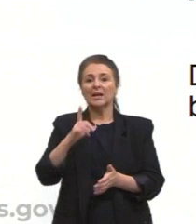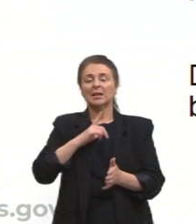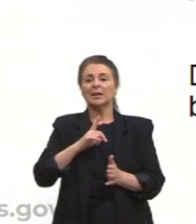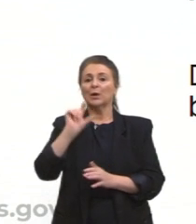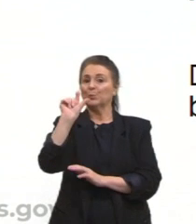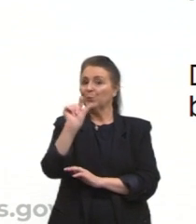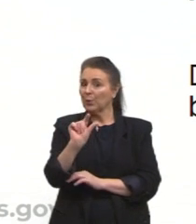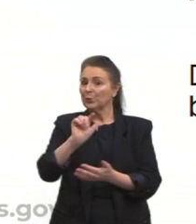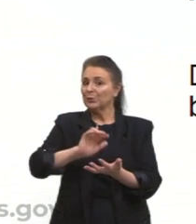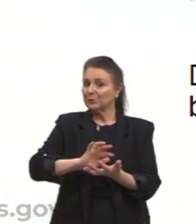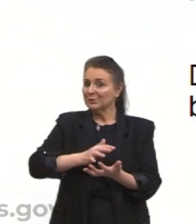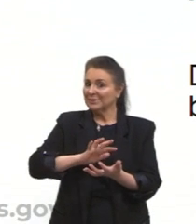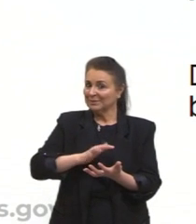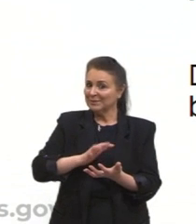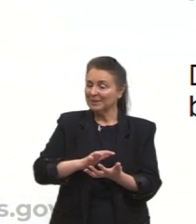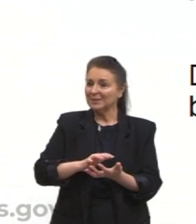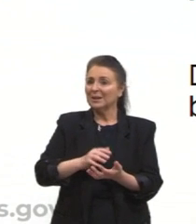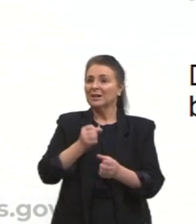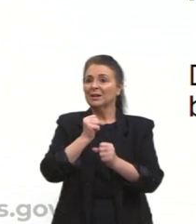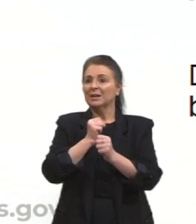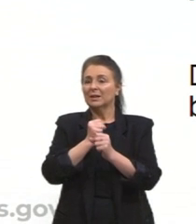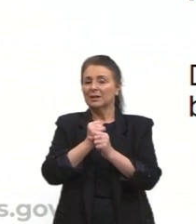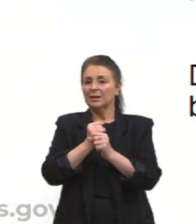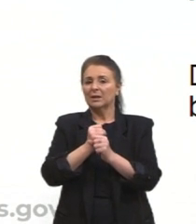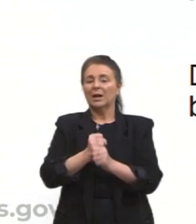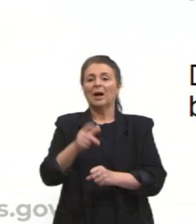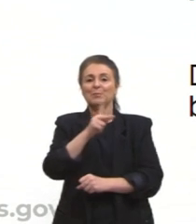do samba-enredo Este de 2019